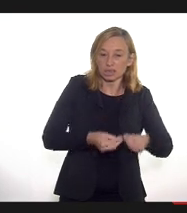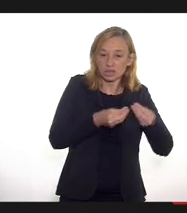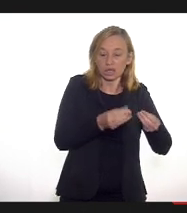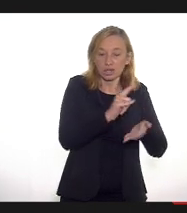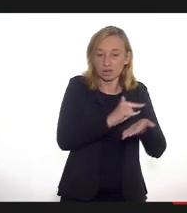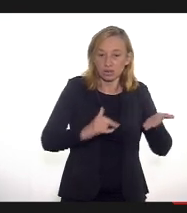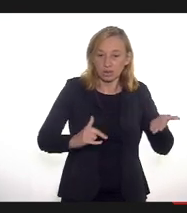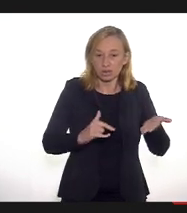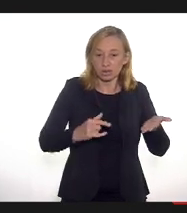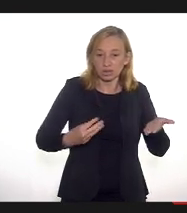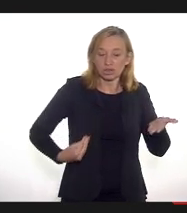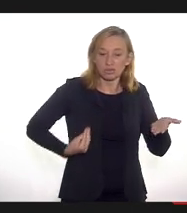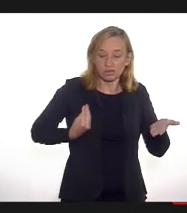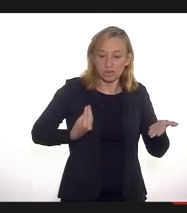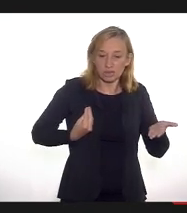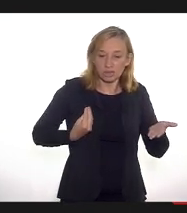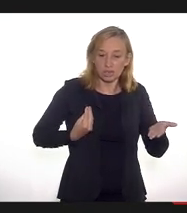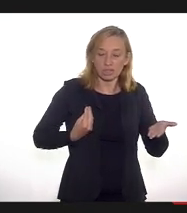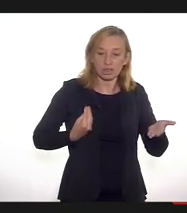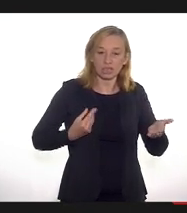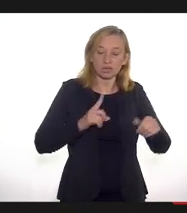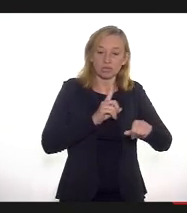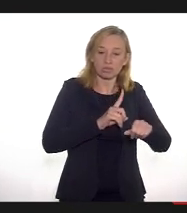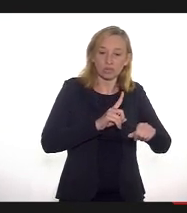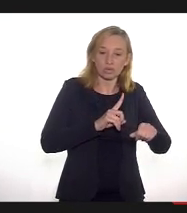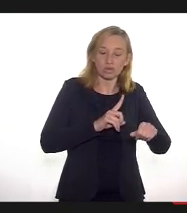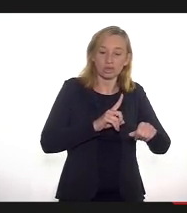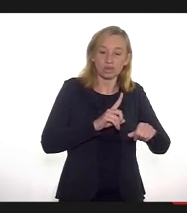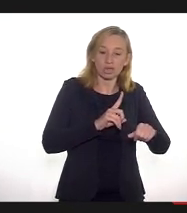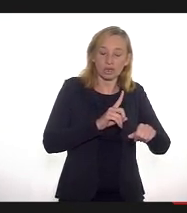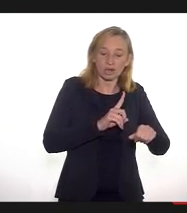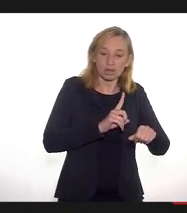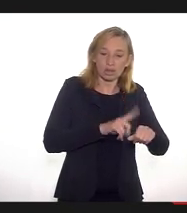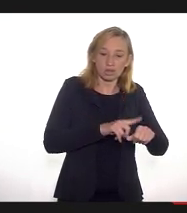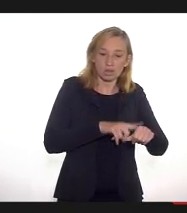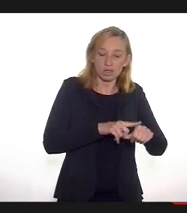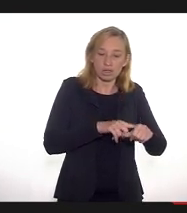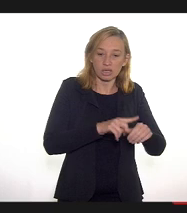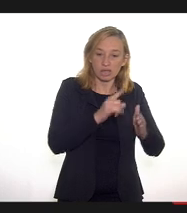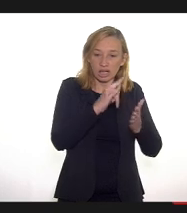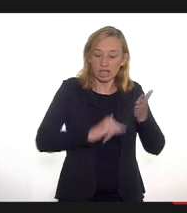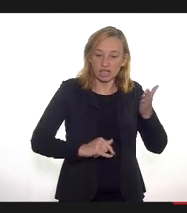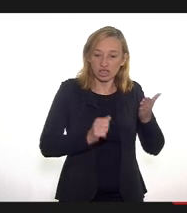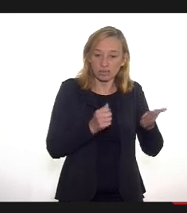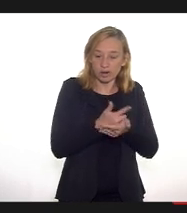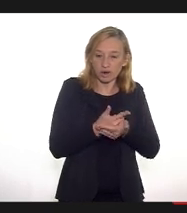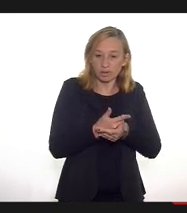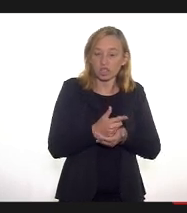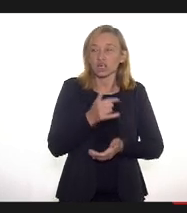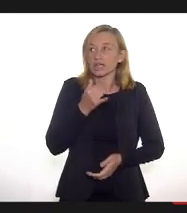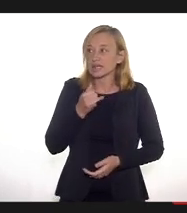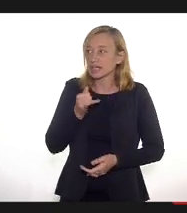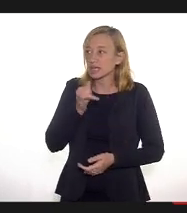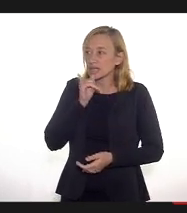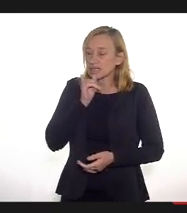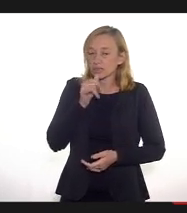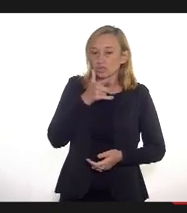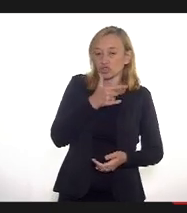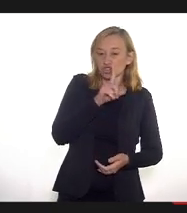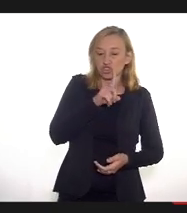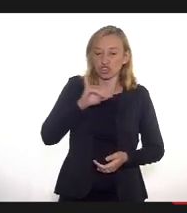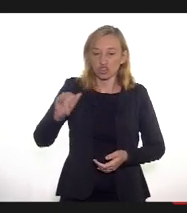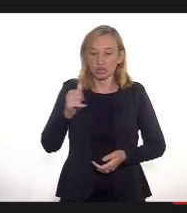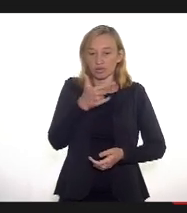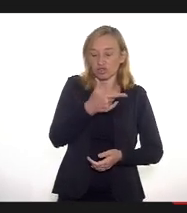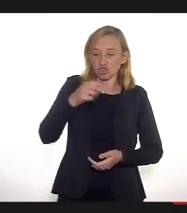de estarem nas listagens de pagamento. Né? Nós, por exemplo, a listagem do ISERJ foi enviada no dia 28, conforme determinação